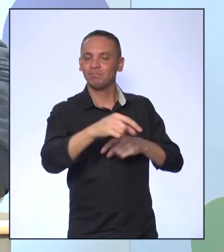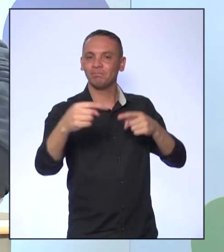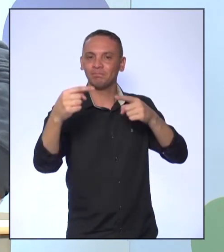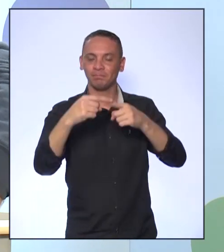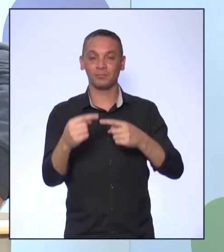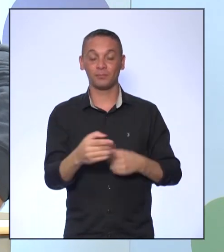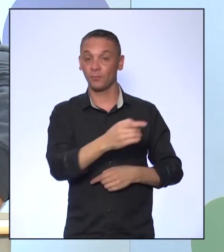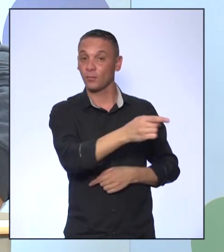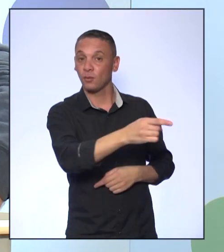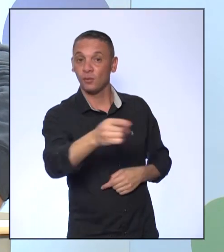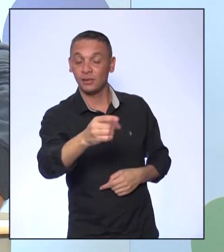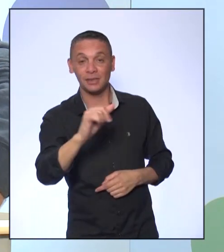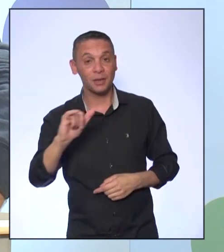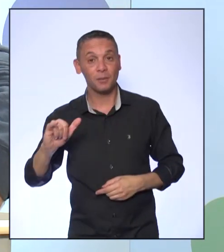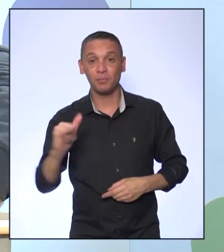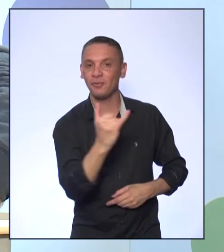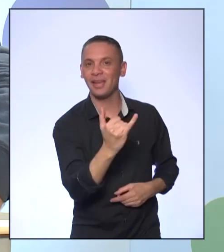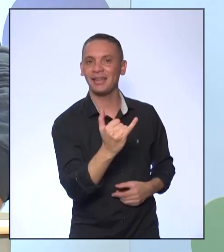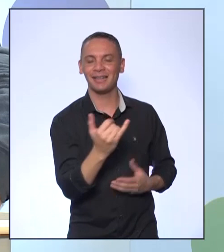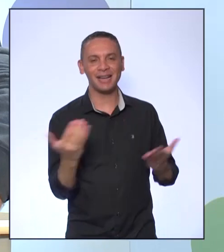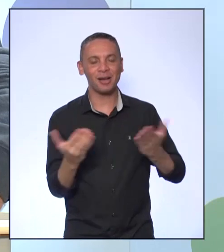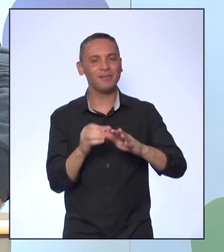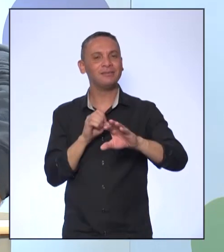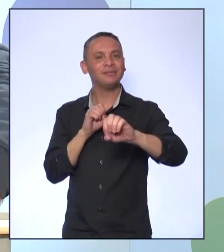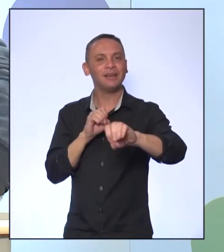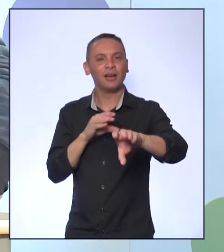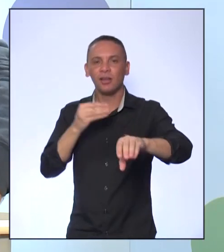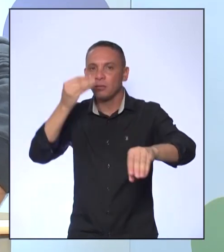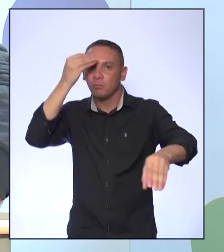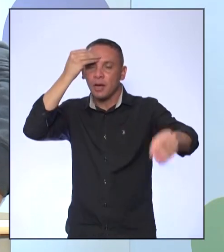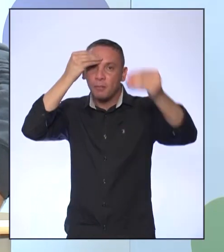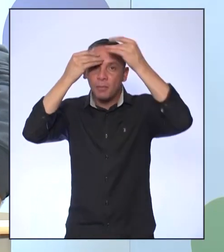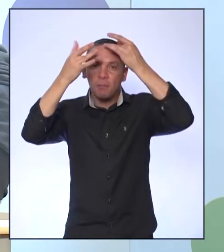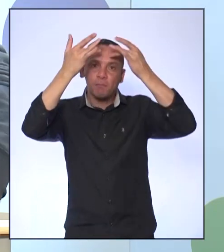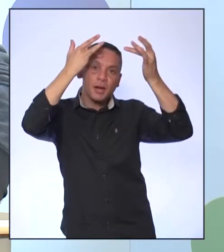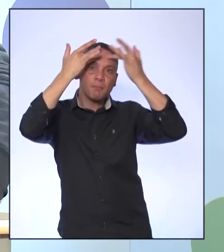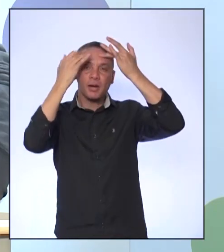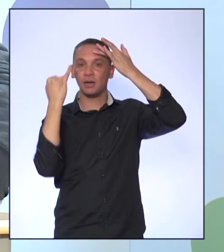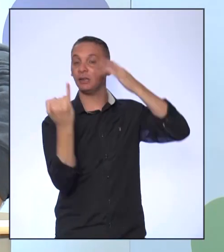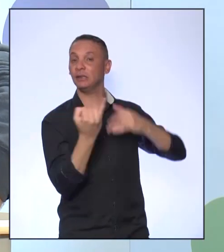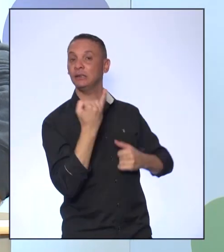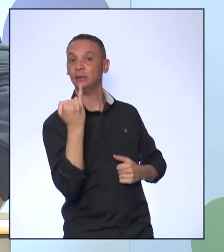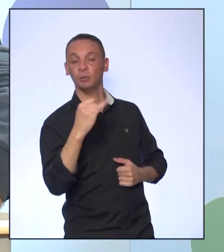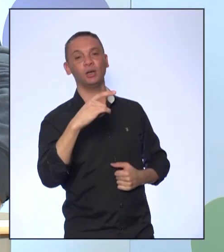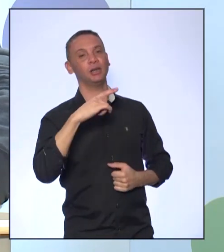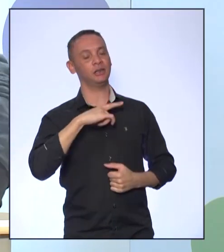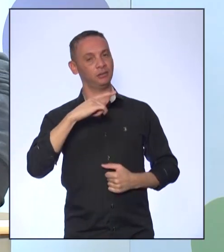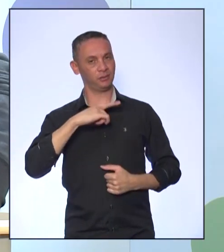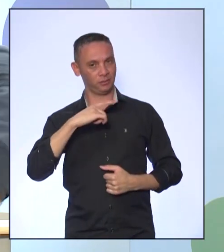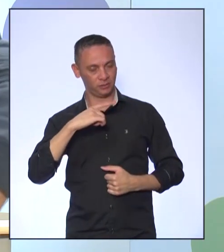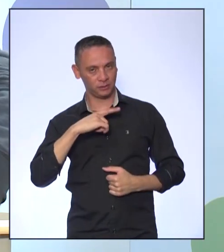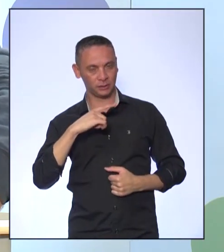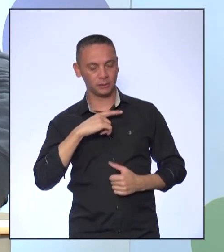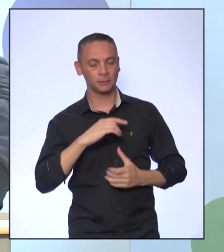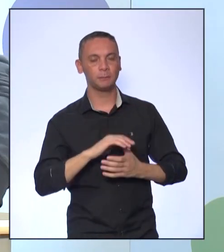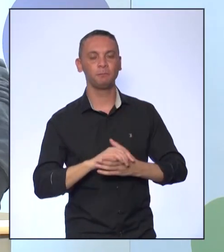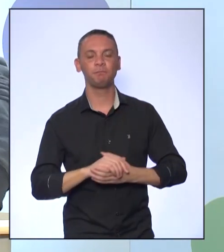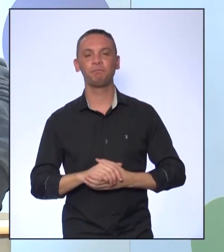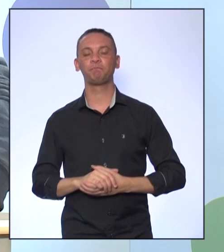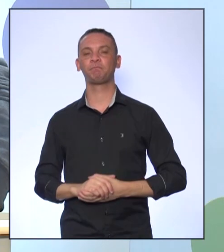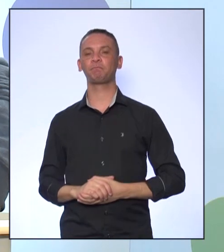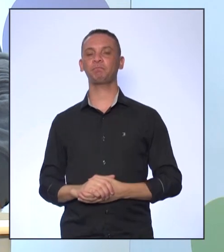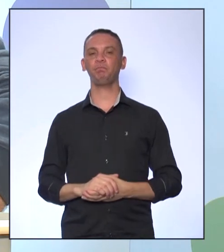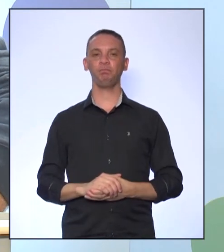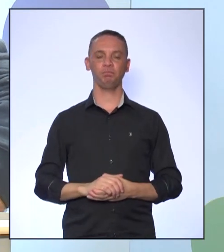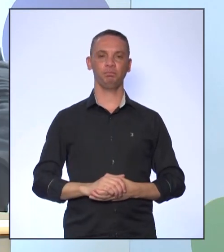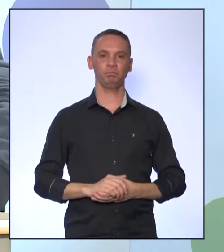vocês aproveitem essas aulas para estarem complementando o conhecimento que vocês já vêm aí das aulas que vocês tiveram aí nas